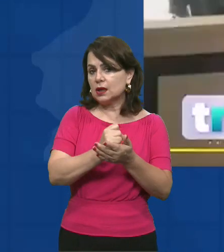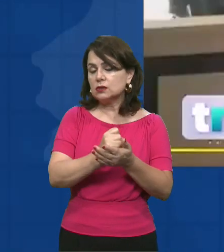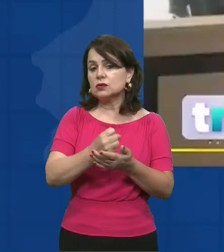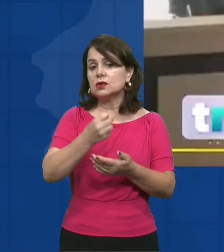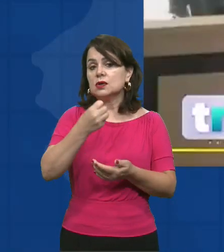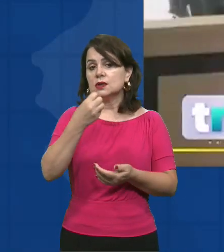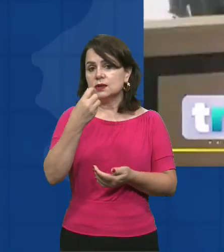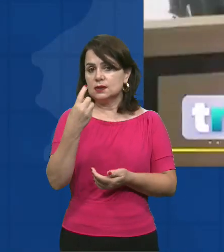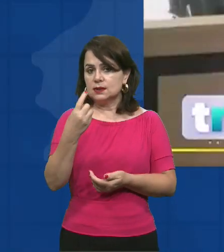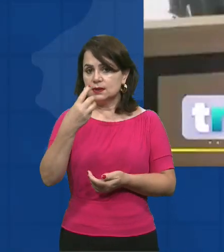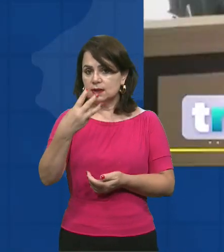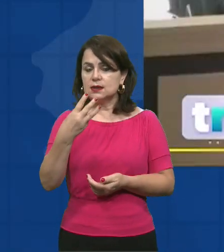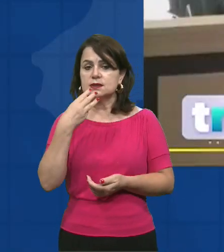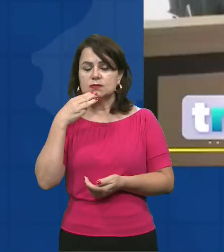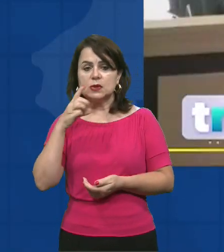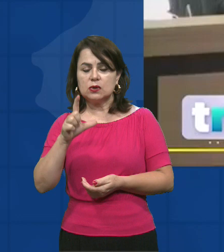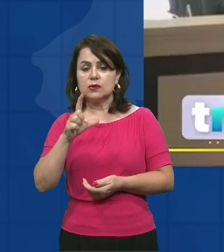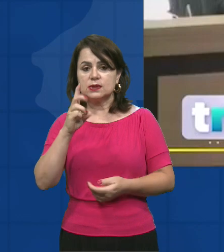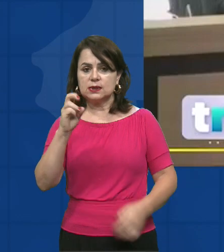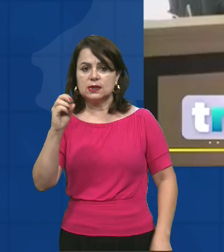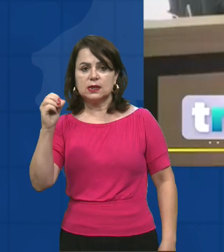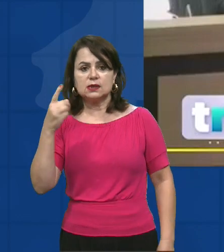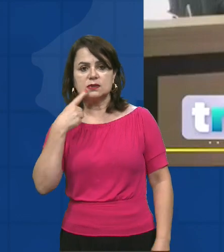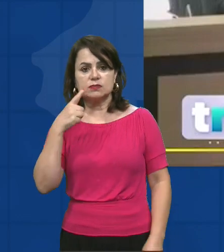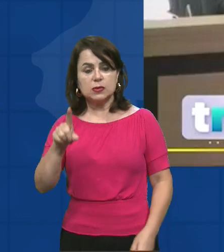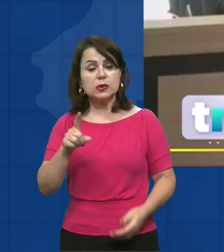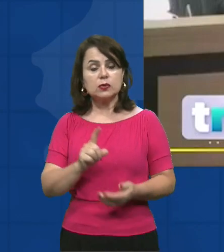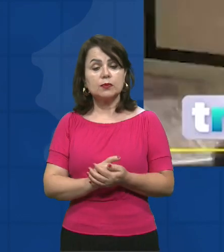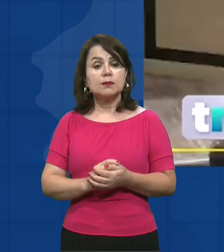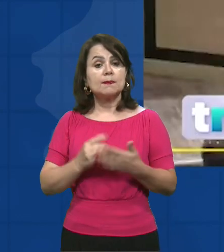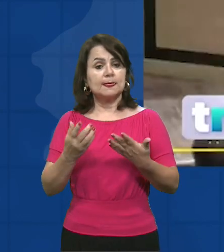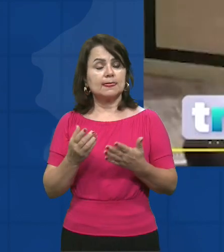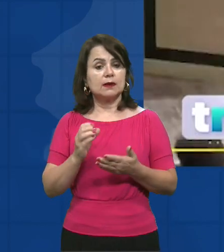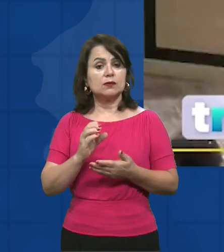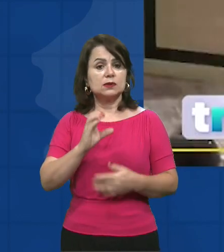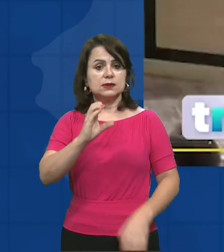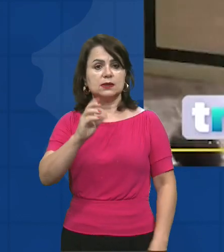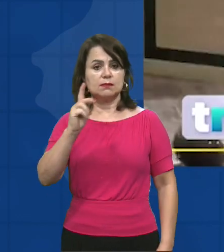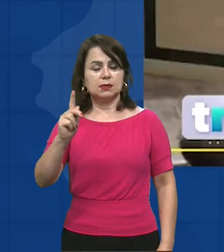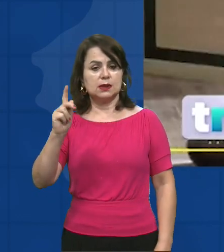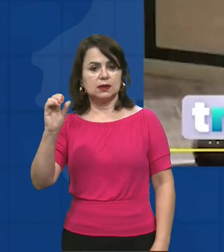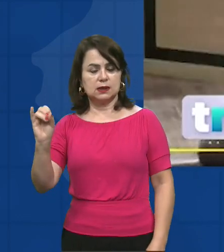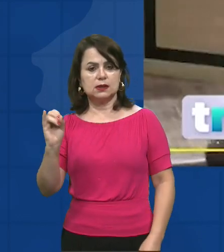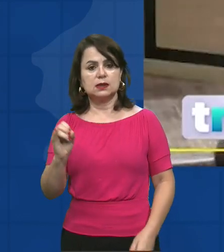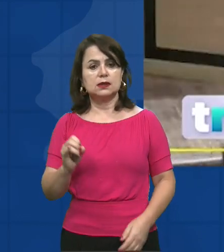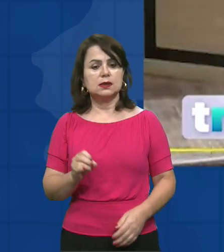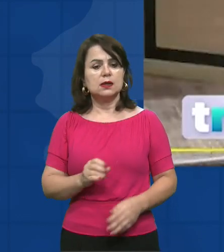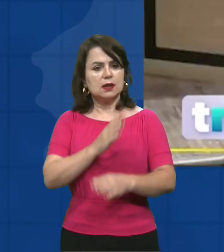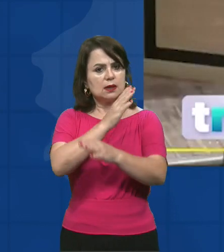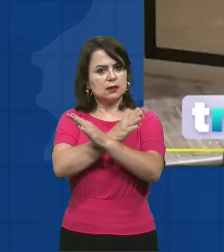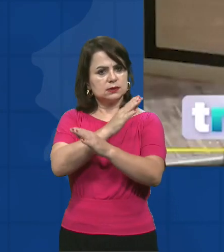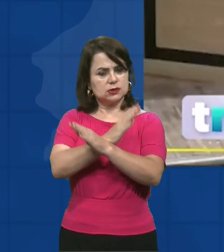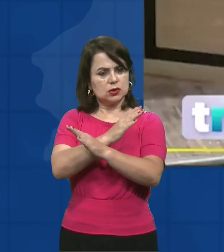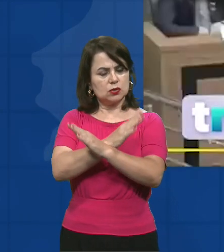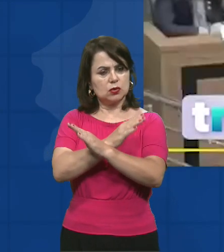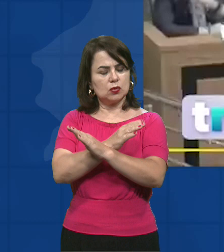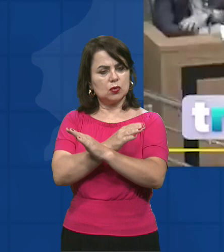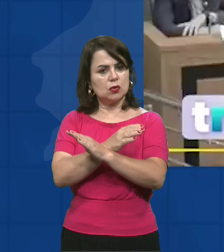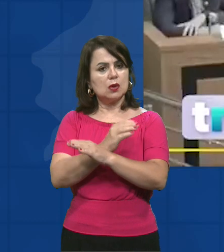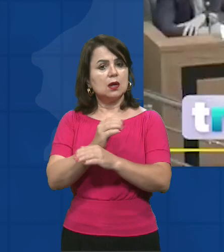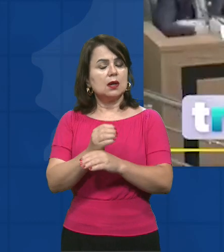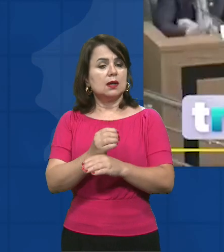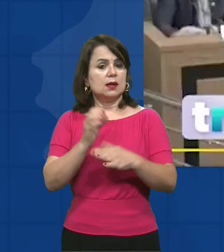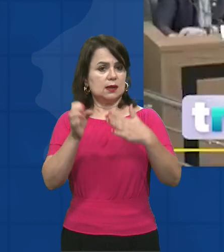R$3.500.000. No relatório, a CPI recomendou a anulação da licitação, o cancelamento do contrato com a empresa Talentec,